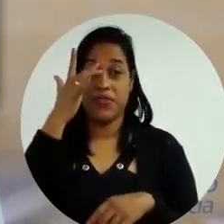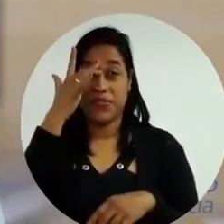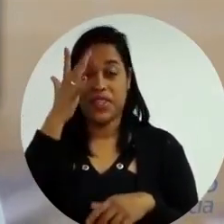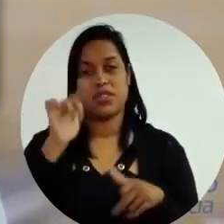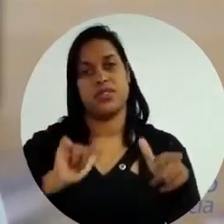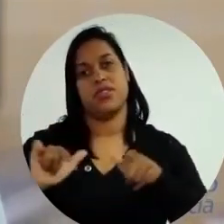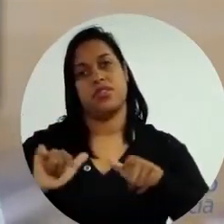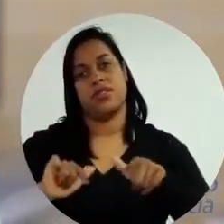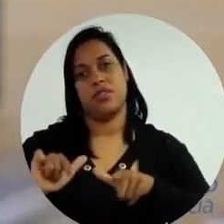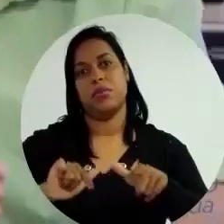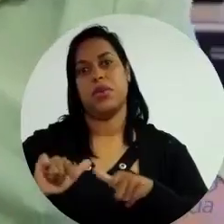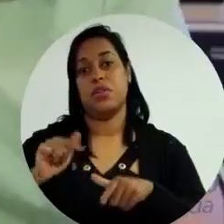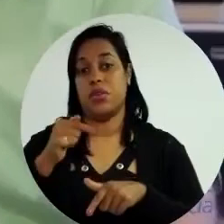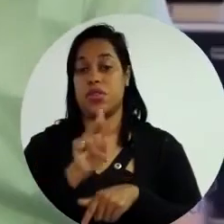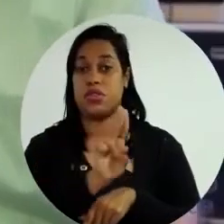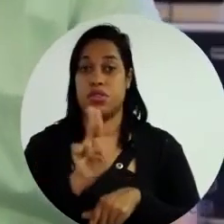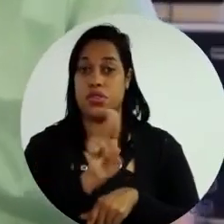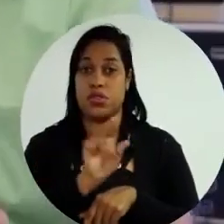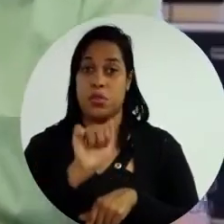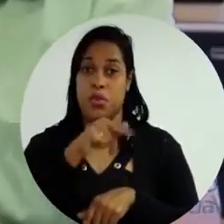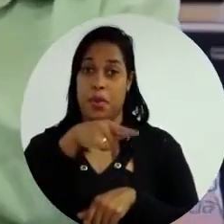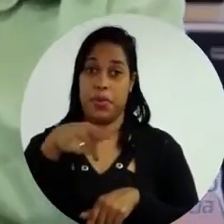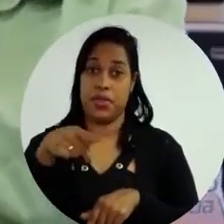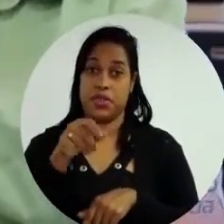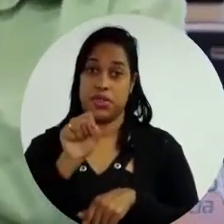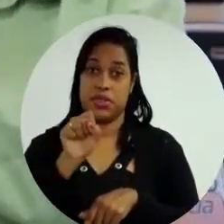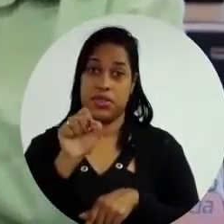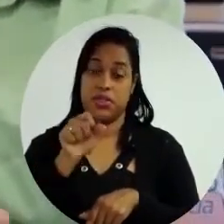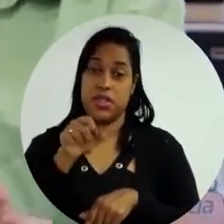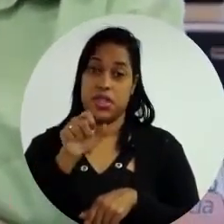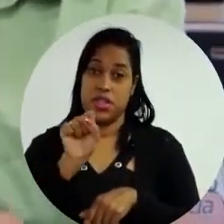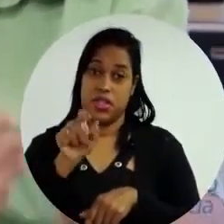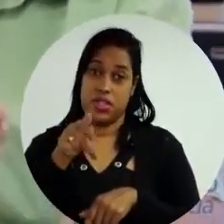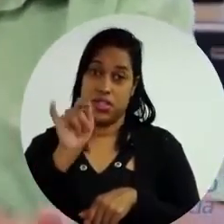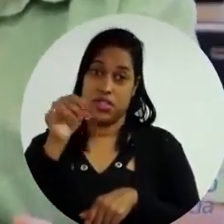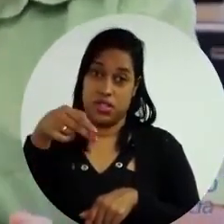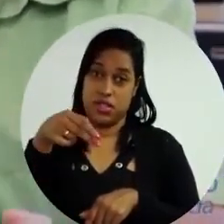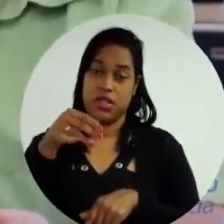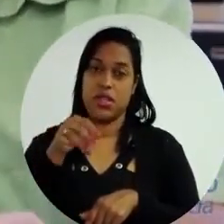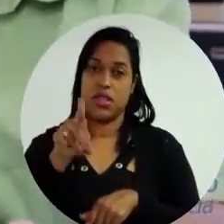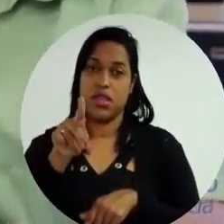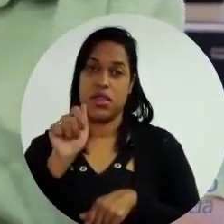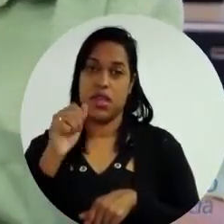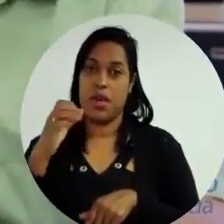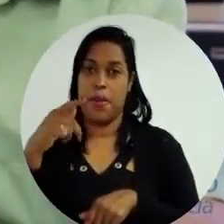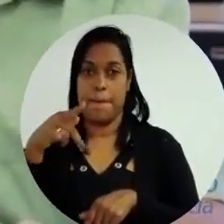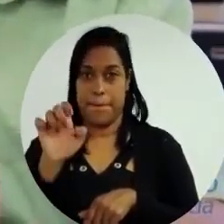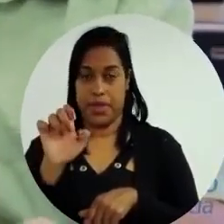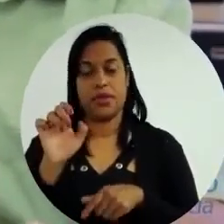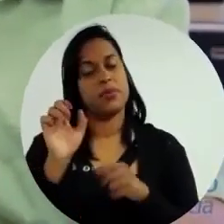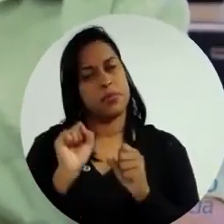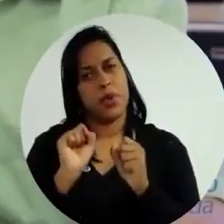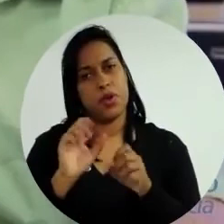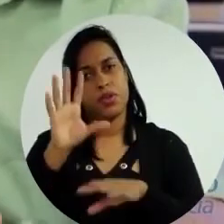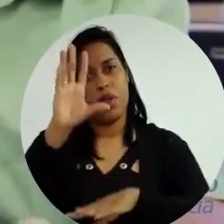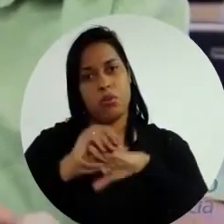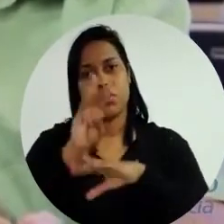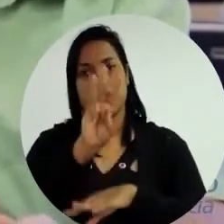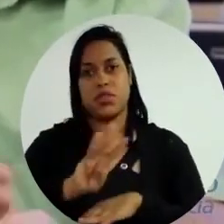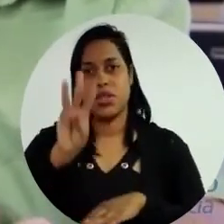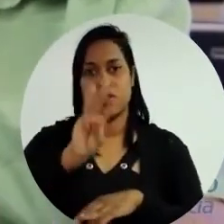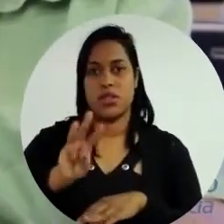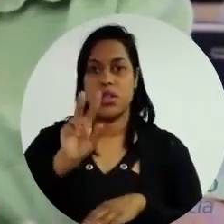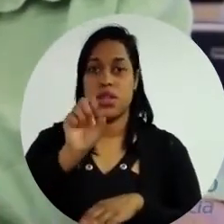facilitar esse trabalho. O nome desse aplicativo é Inkscape. Vocês podem fazer o download dele no site